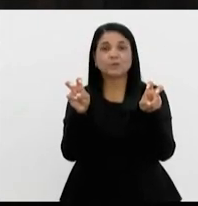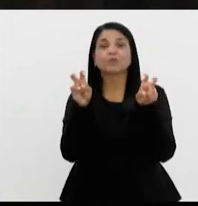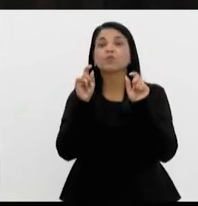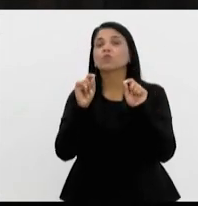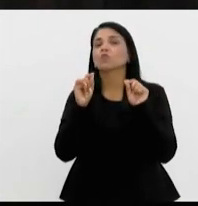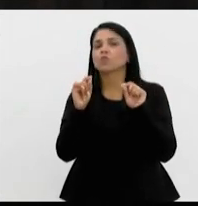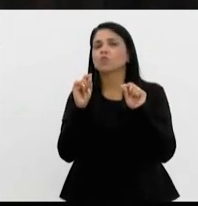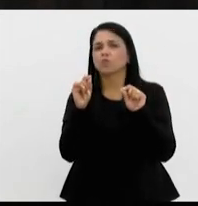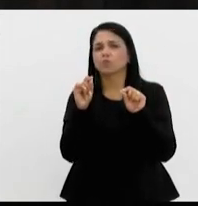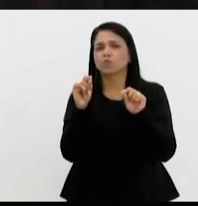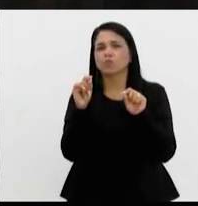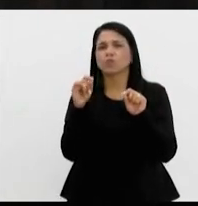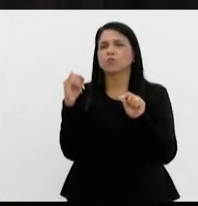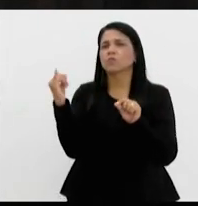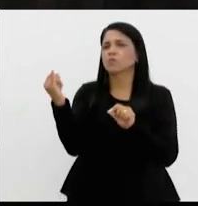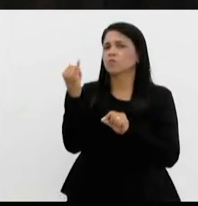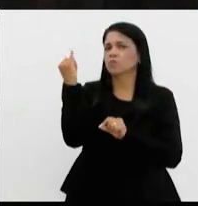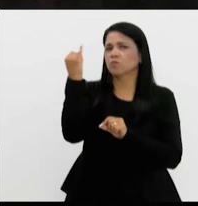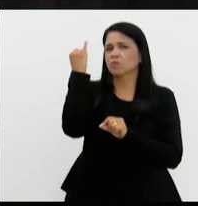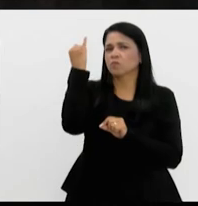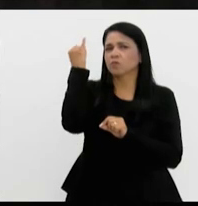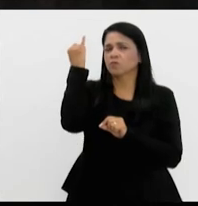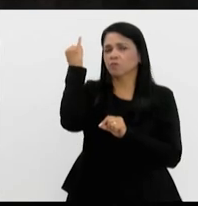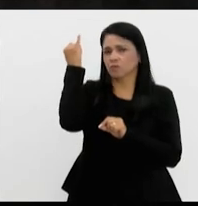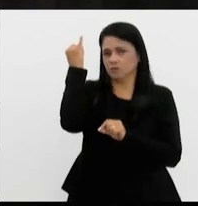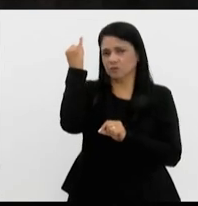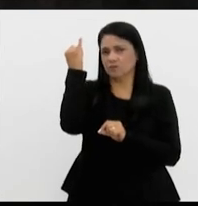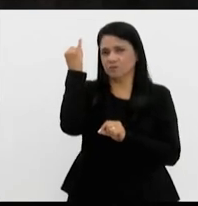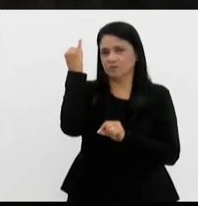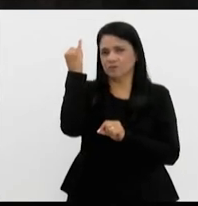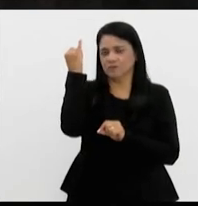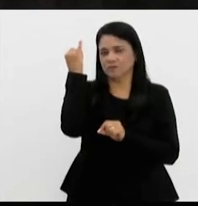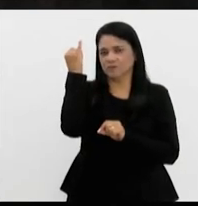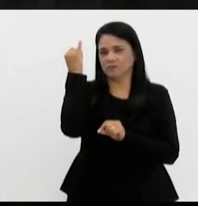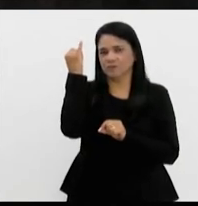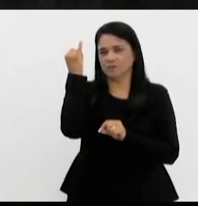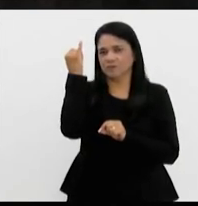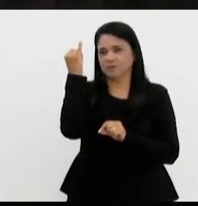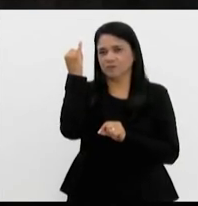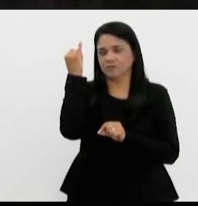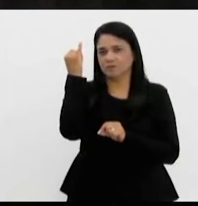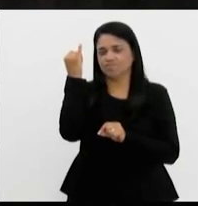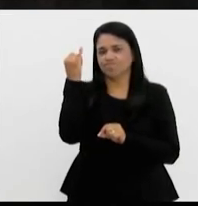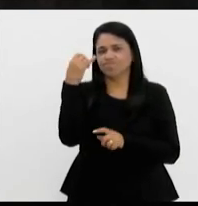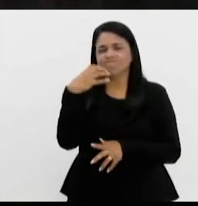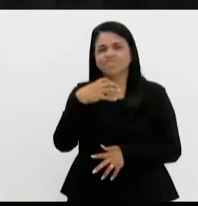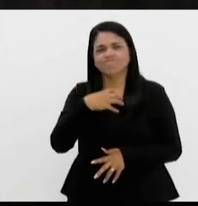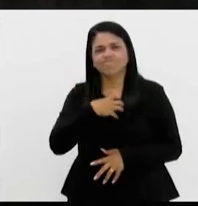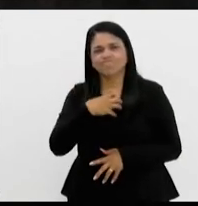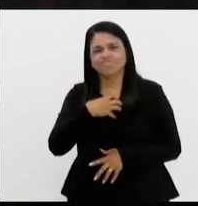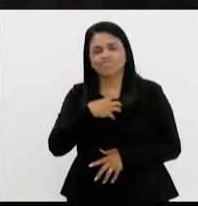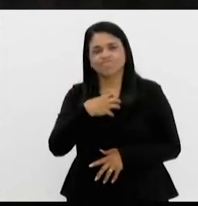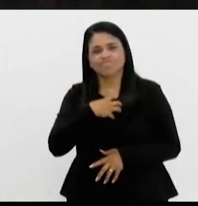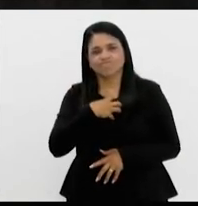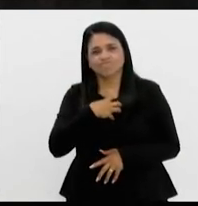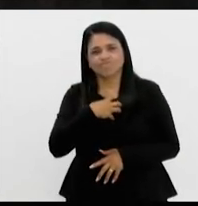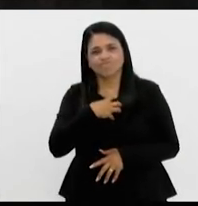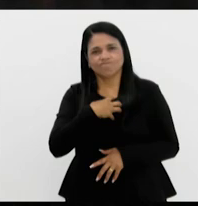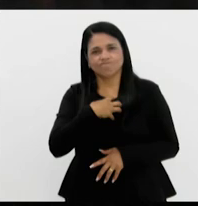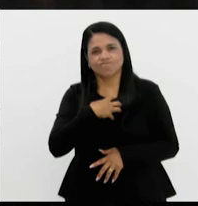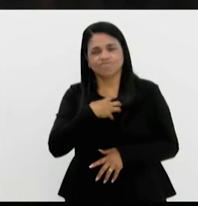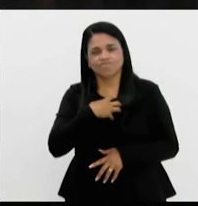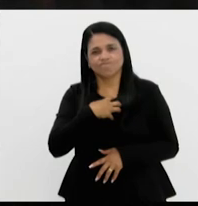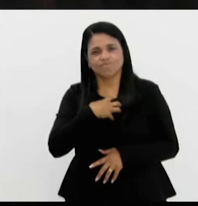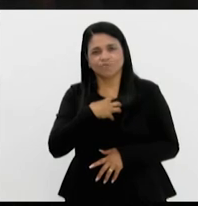questões que sistematicamente me dá um alto grau de